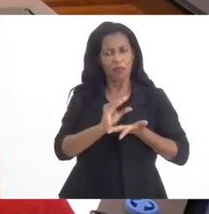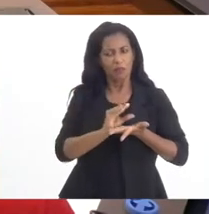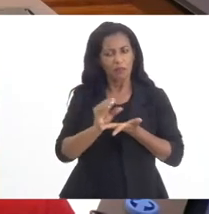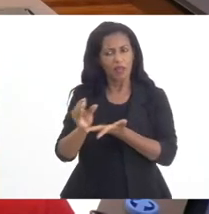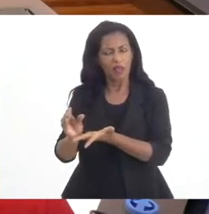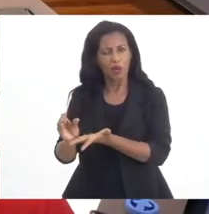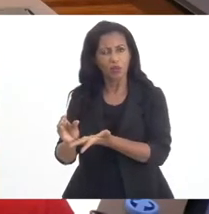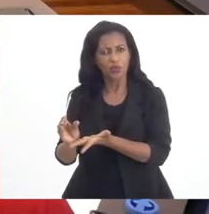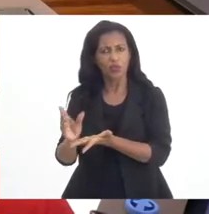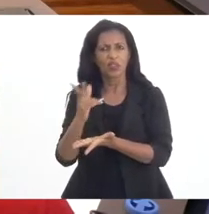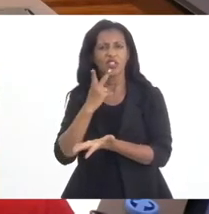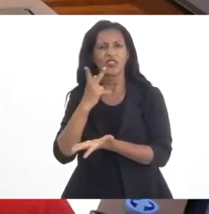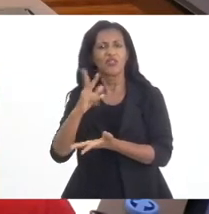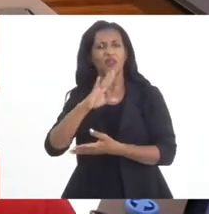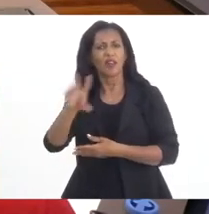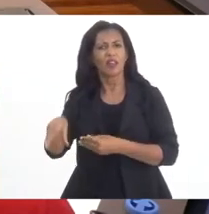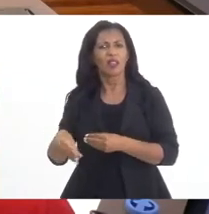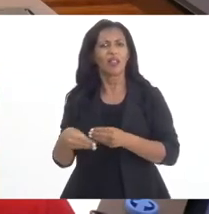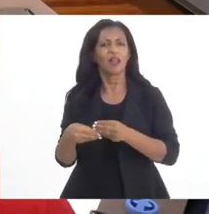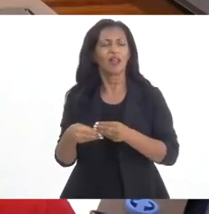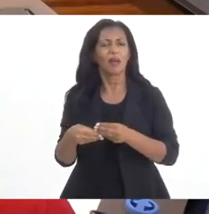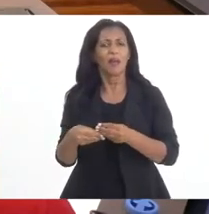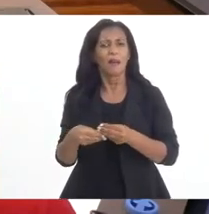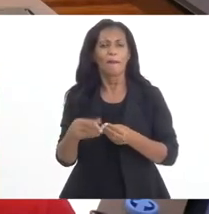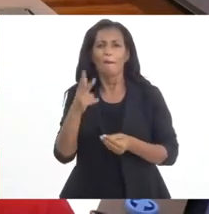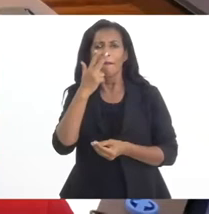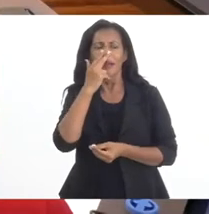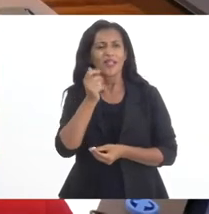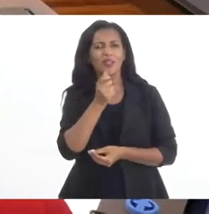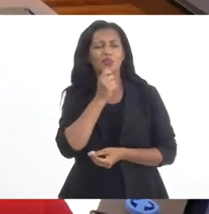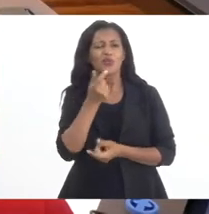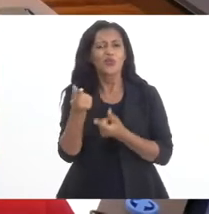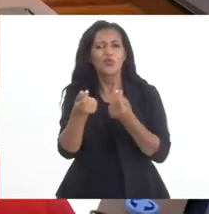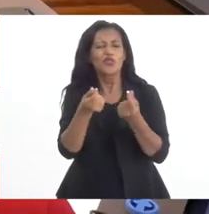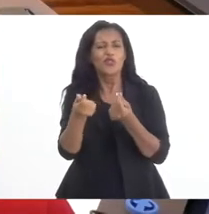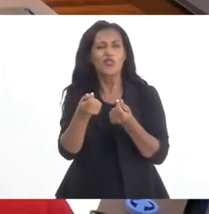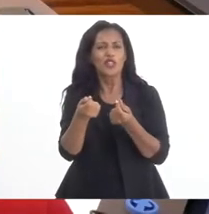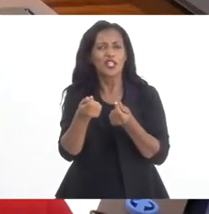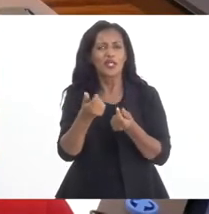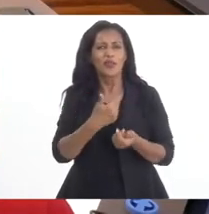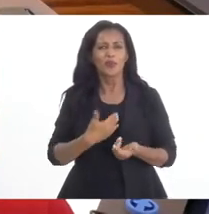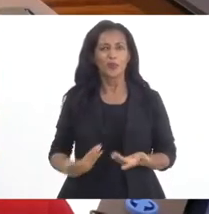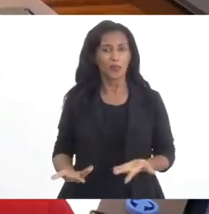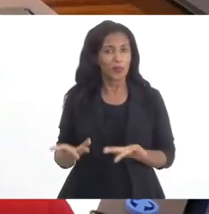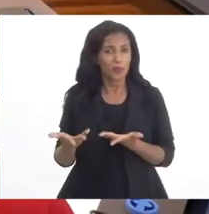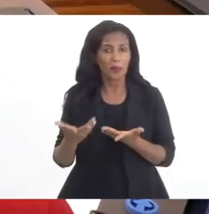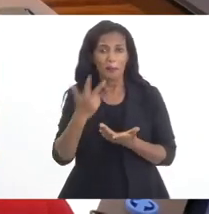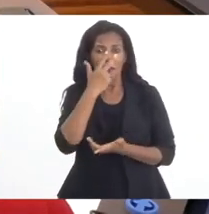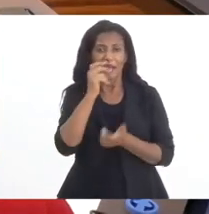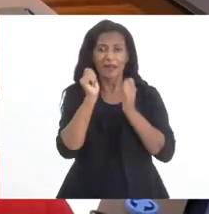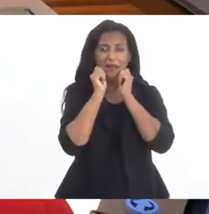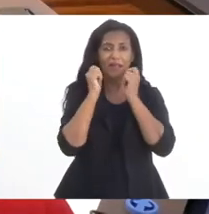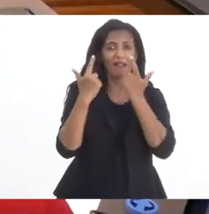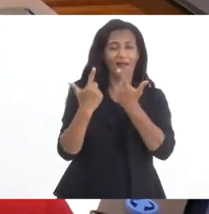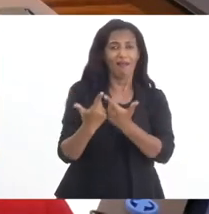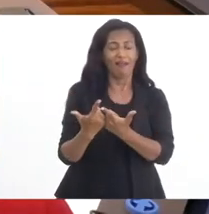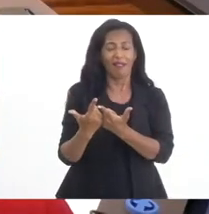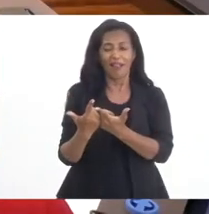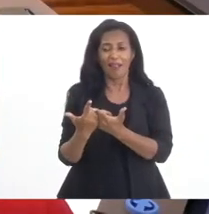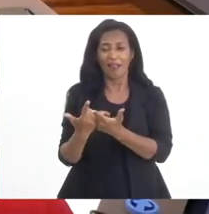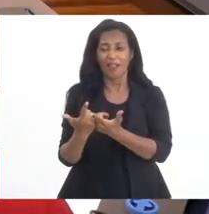gente está falando que a incorporação vai ser feita sem uso de dinheiro público, né? Que é pura e simplesmente a LERJ vai chegar e